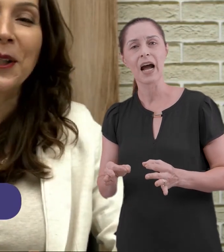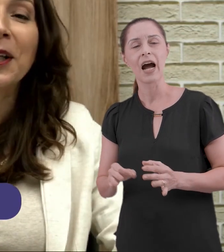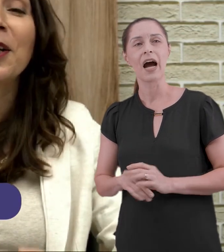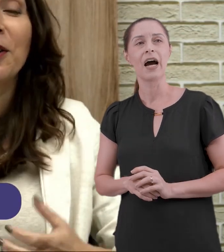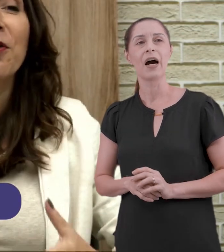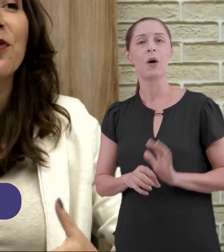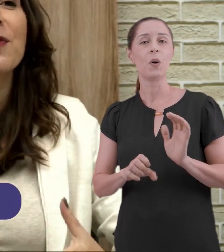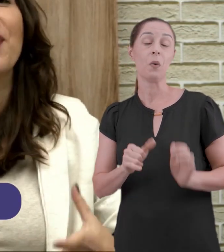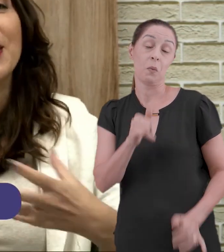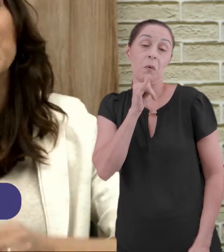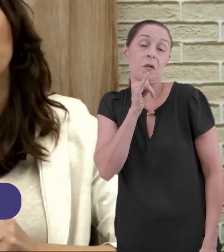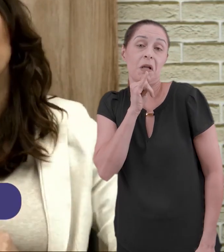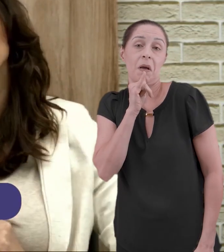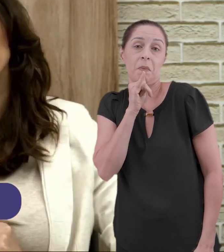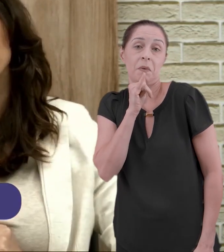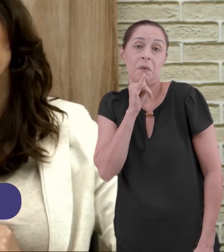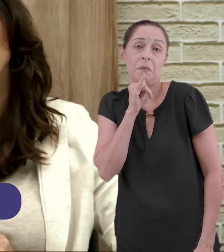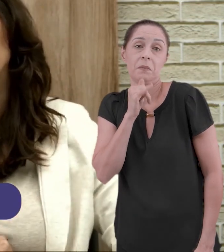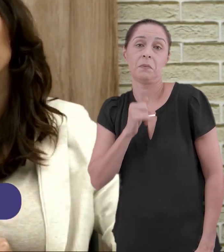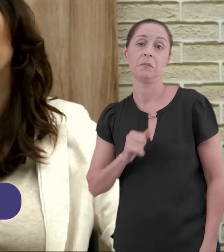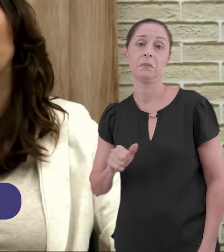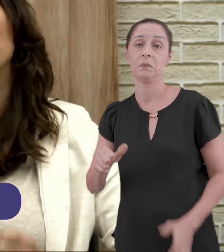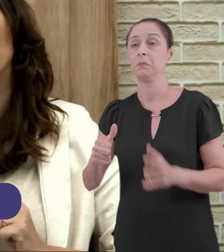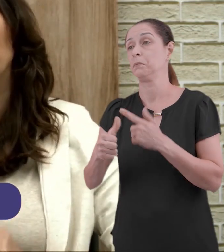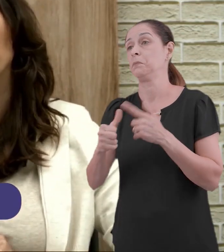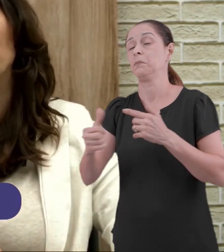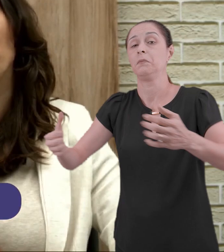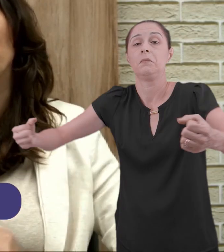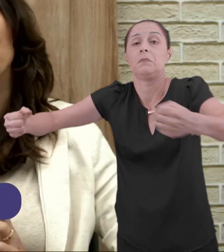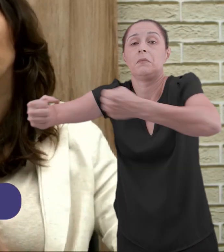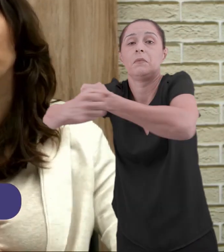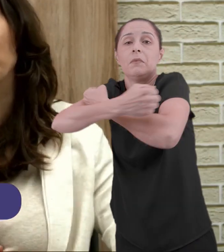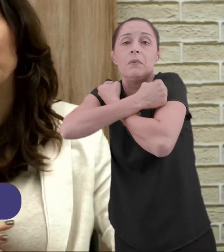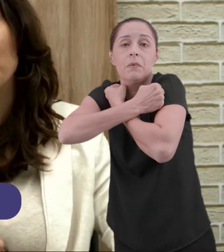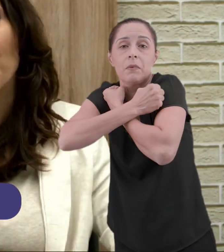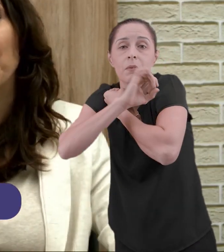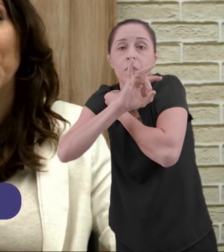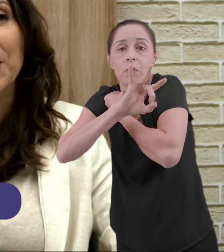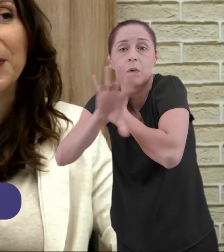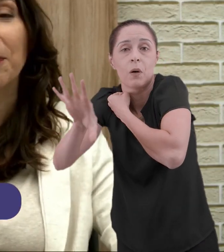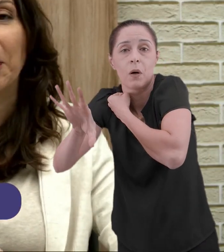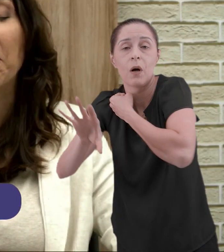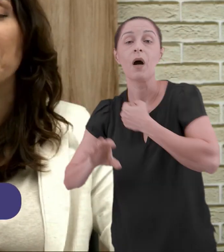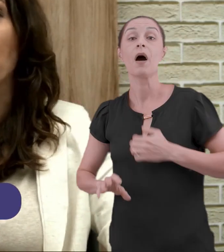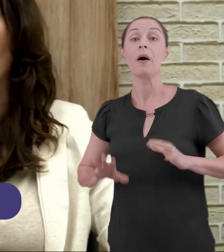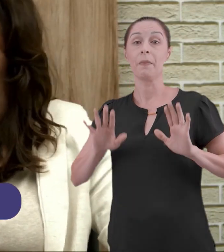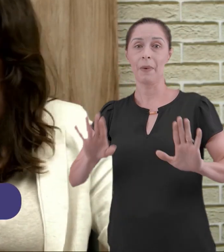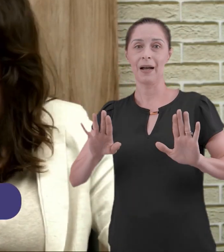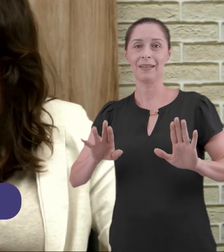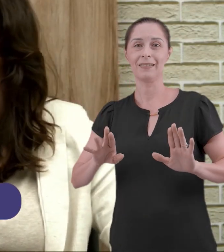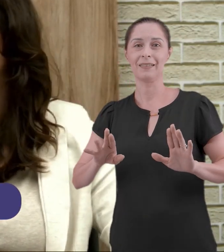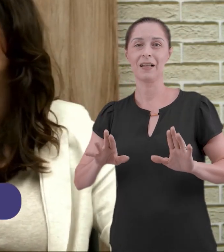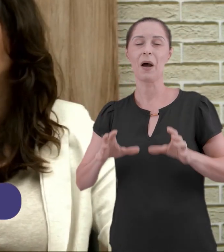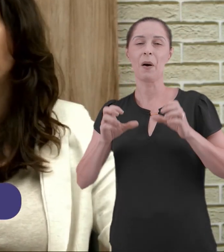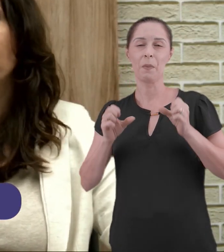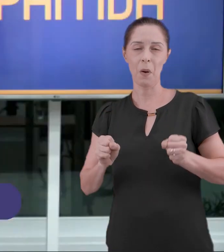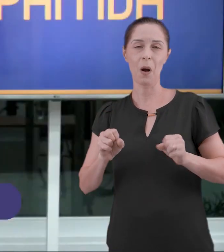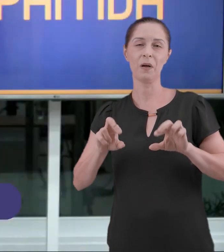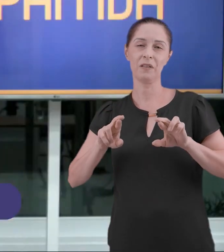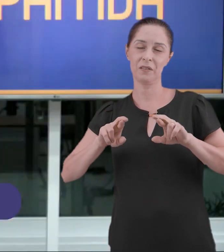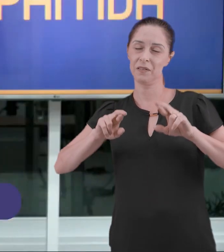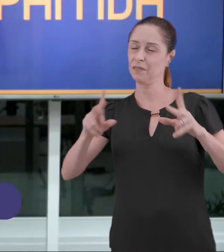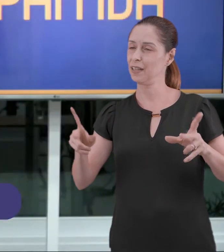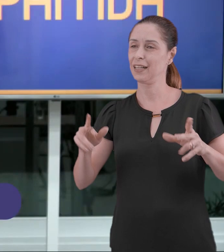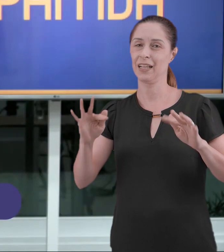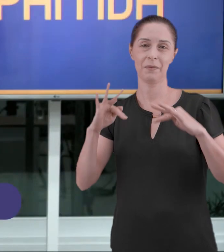abraço, né? Talvez, mas esse abraço vai fazer muita diferença, vai ter muita importância na vida dessas famílias, né? Muito